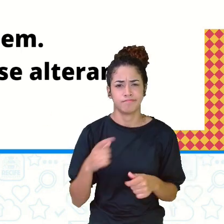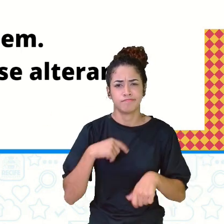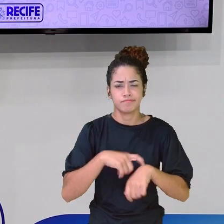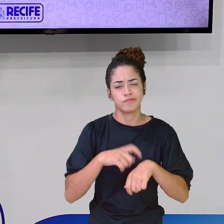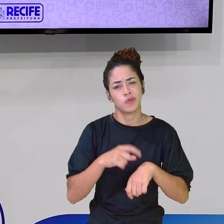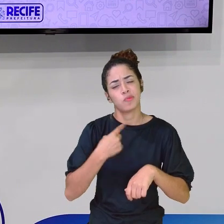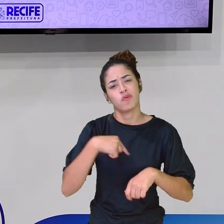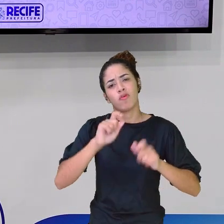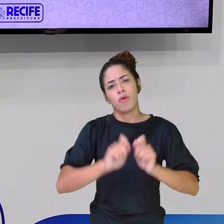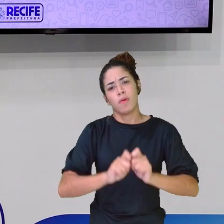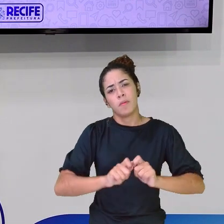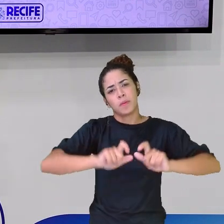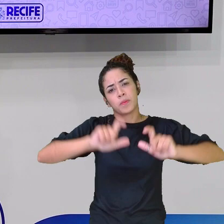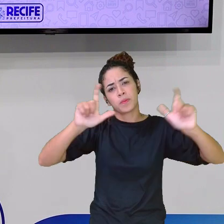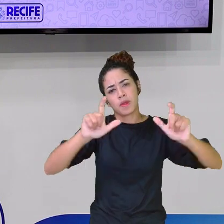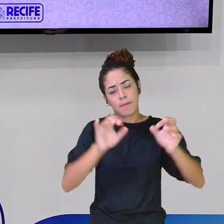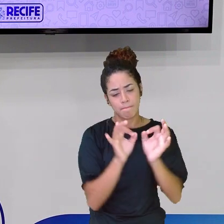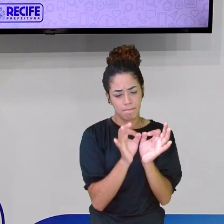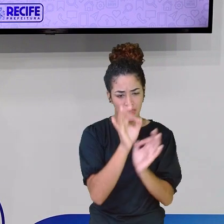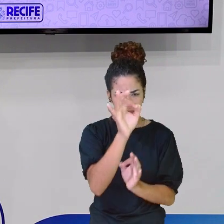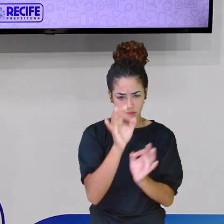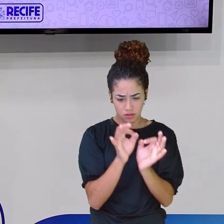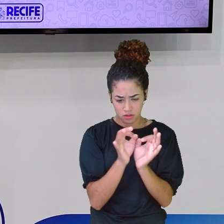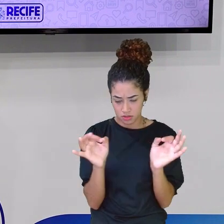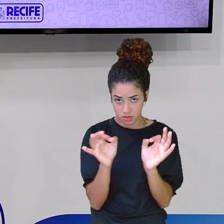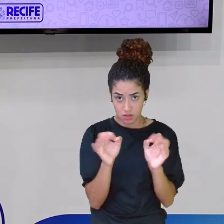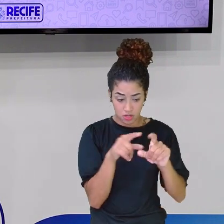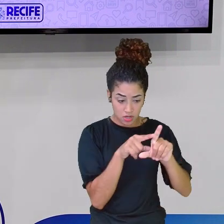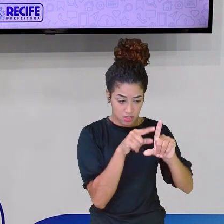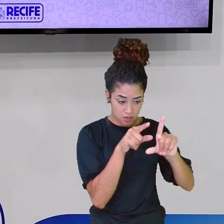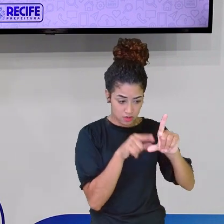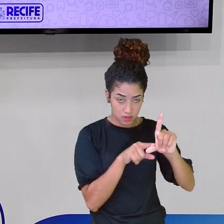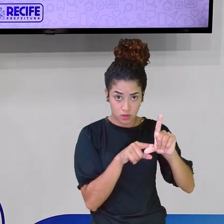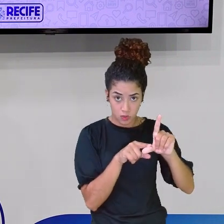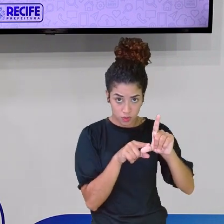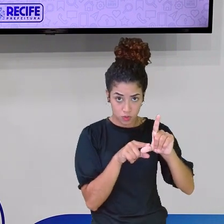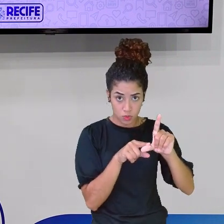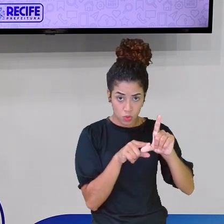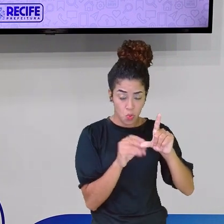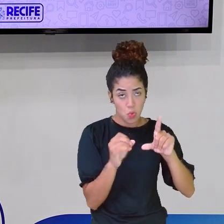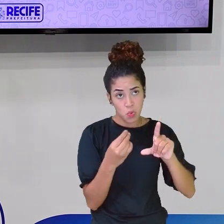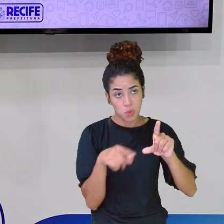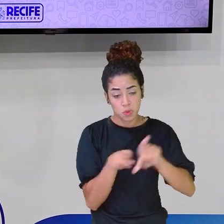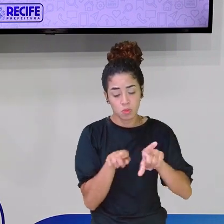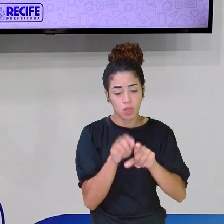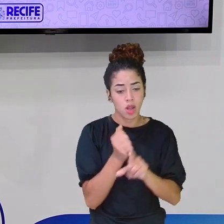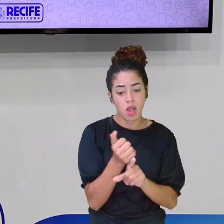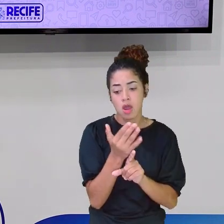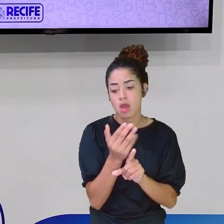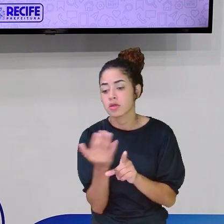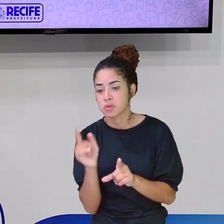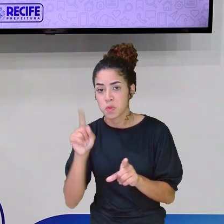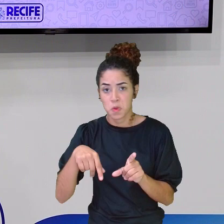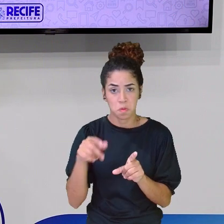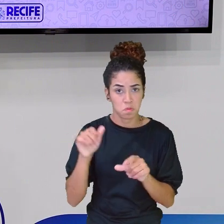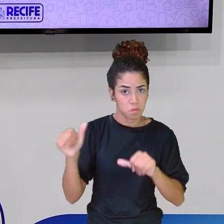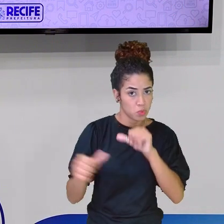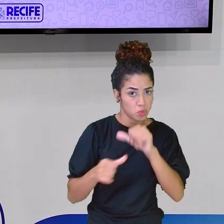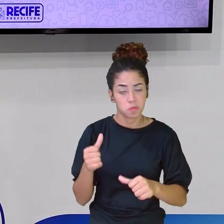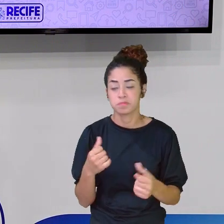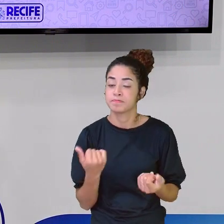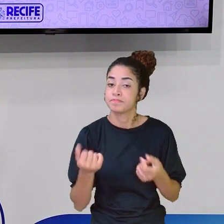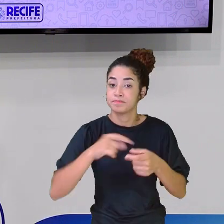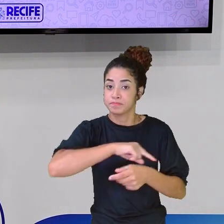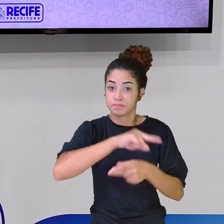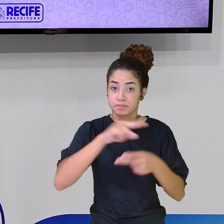ampliar, as medidas dos ângulos e de seus lados são alteradas ou mantêm-se os mesmos? Letra B,